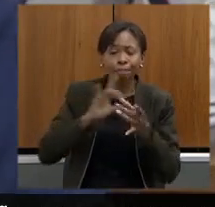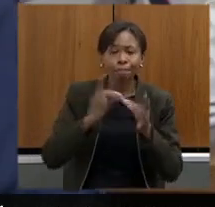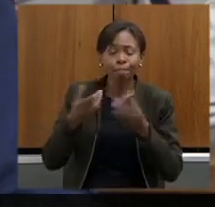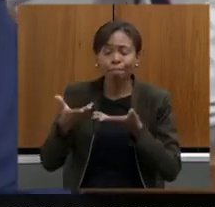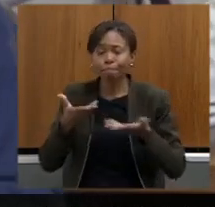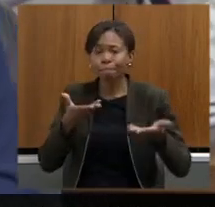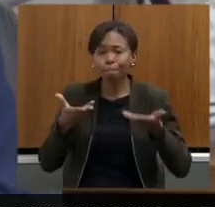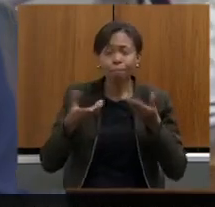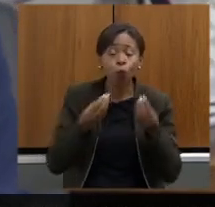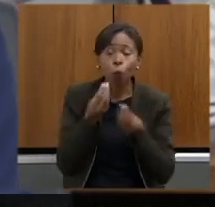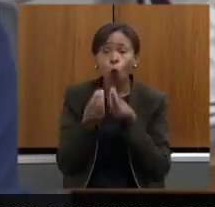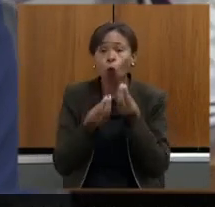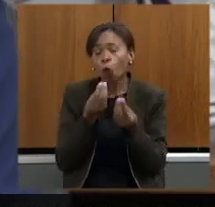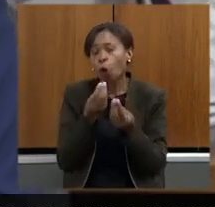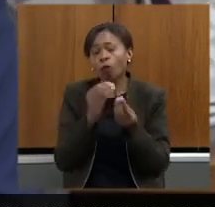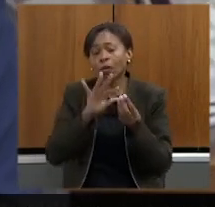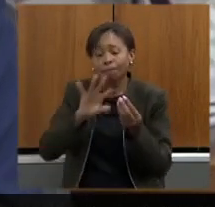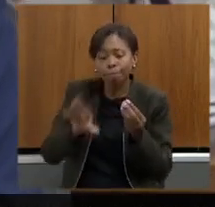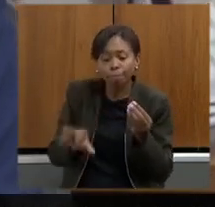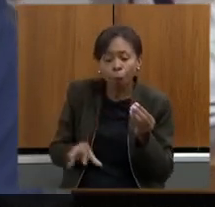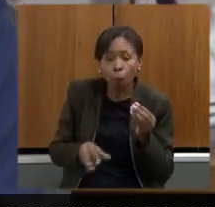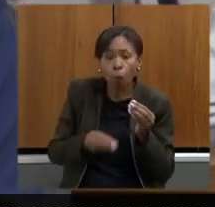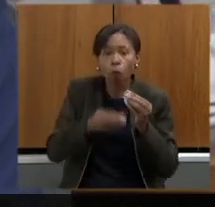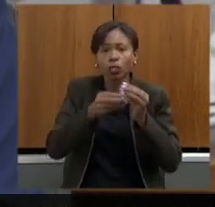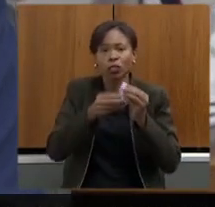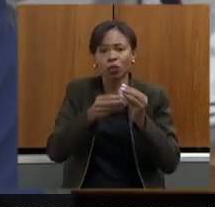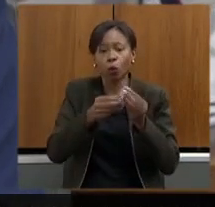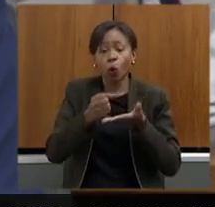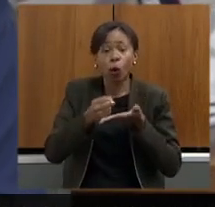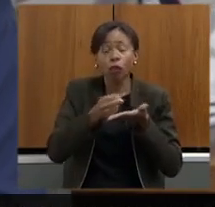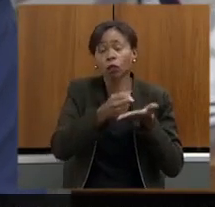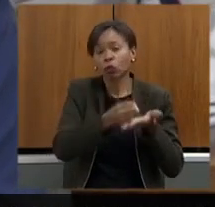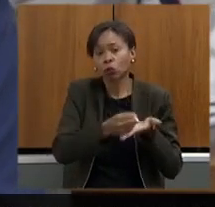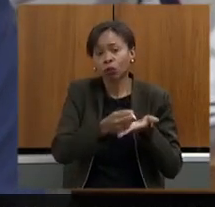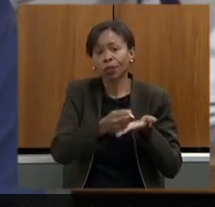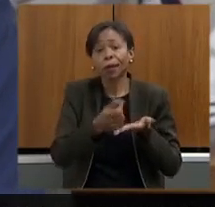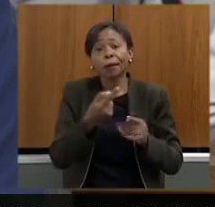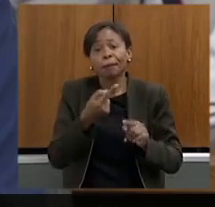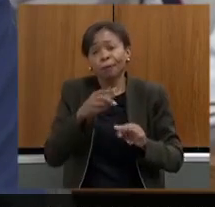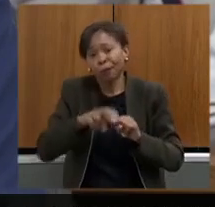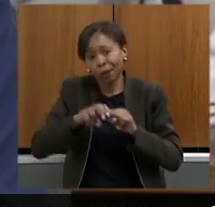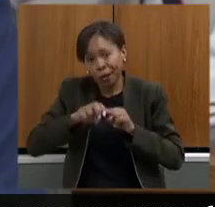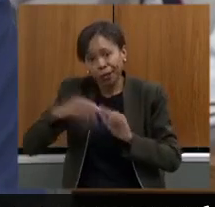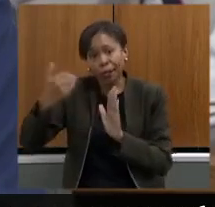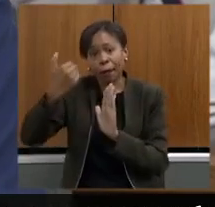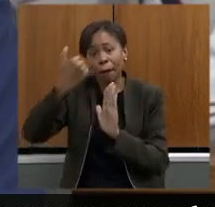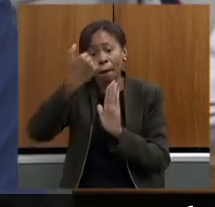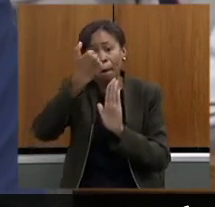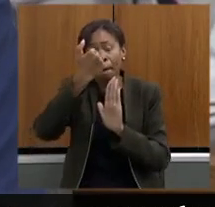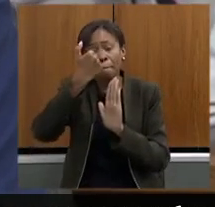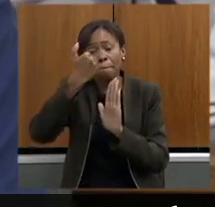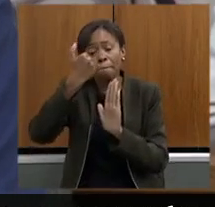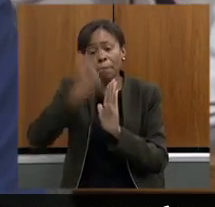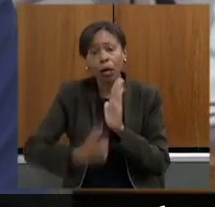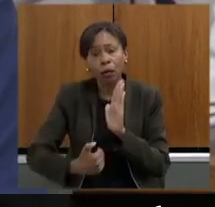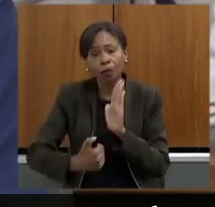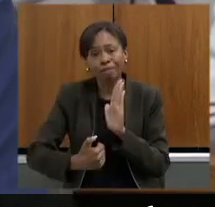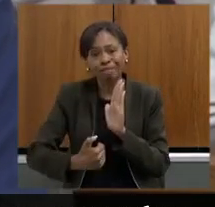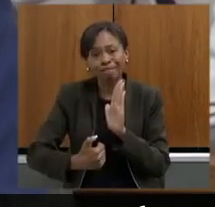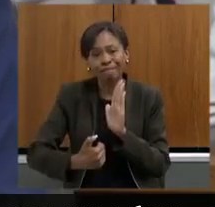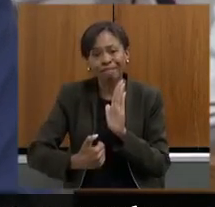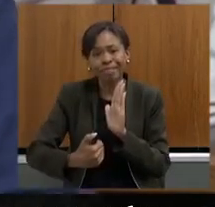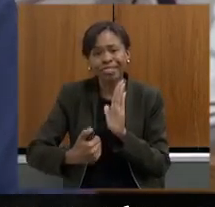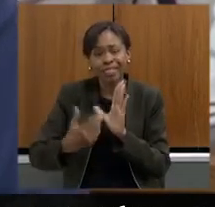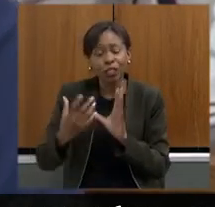como ficará o ressarcimento digamos assim a do do da perda que os cofres dos governos estaduais